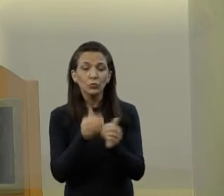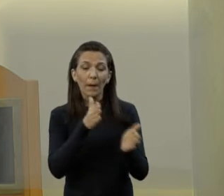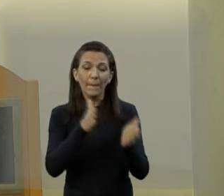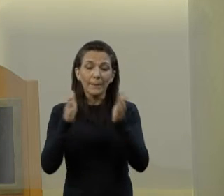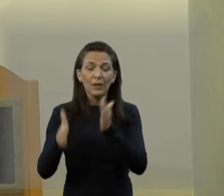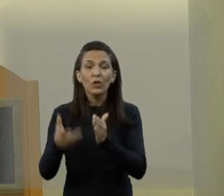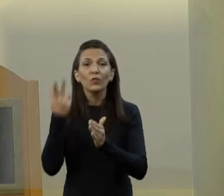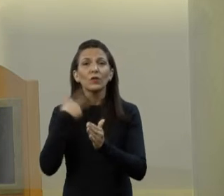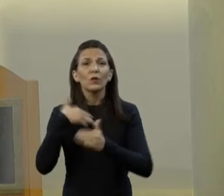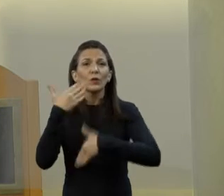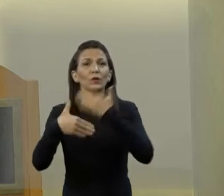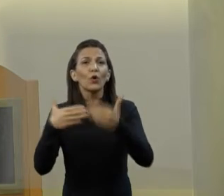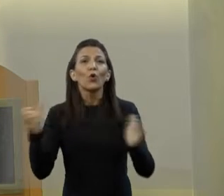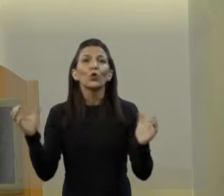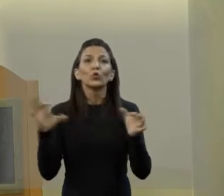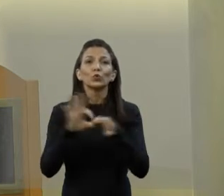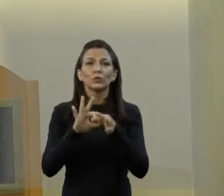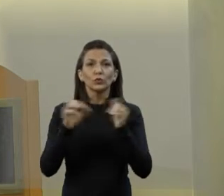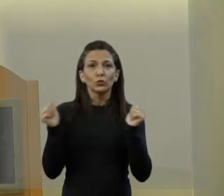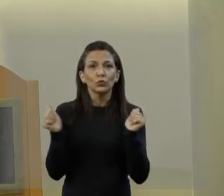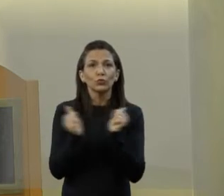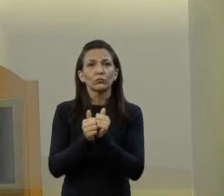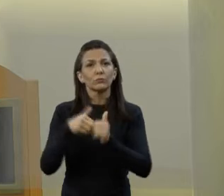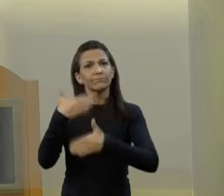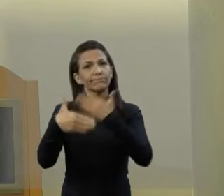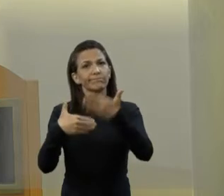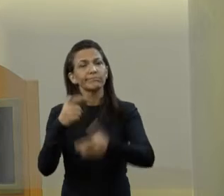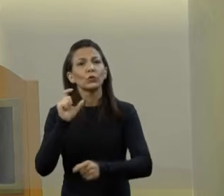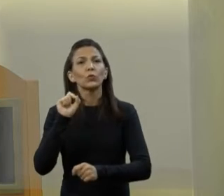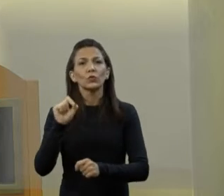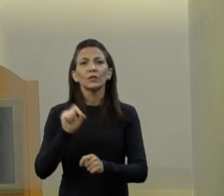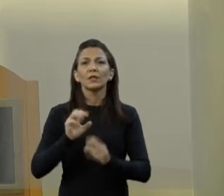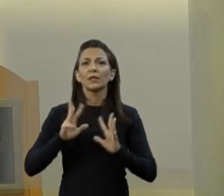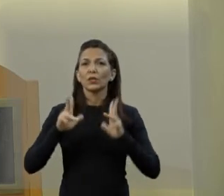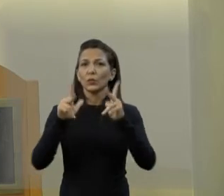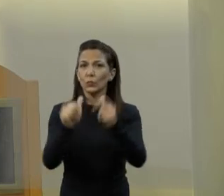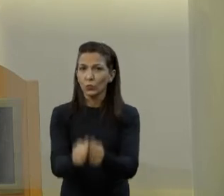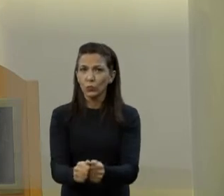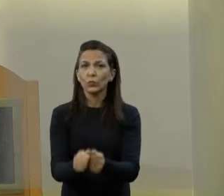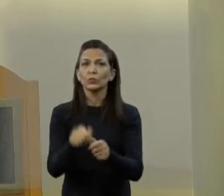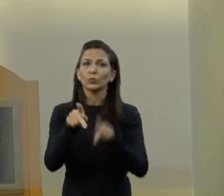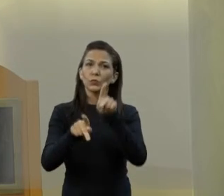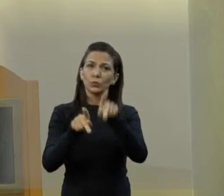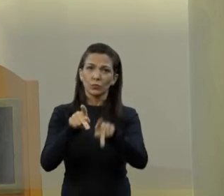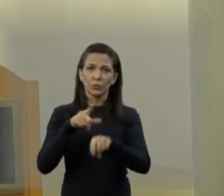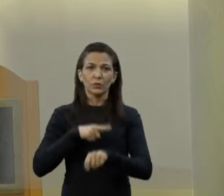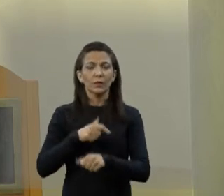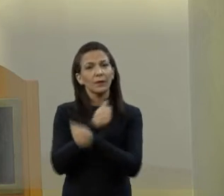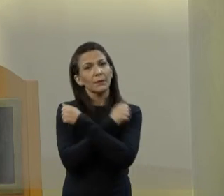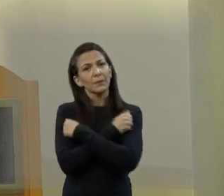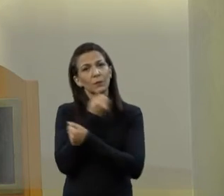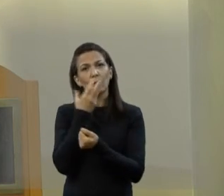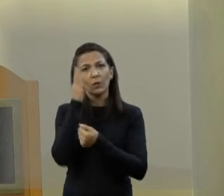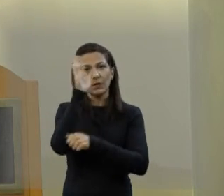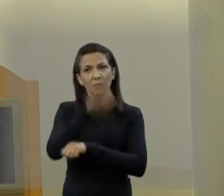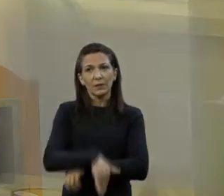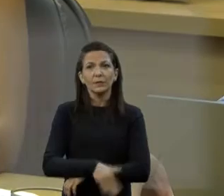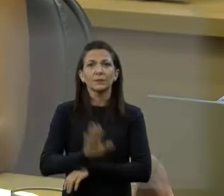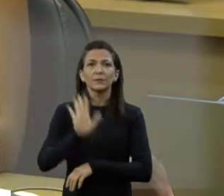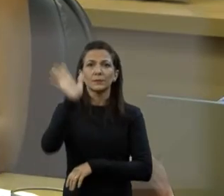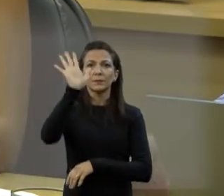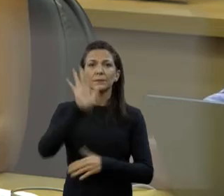mandados para construir coletivamente os mandatos que são de toda a população um abraço uma boa tarde tá